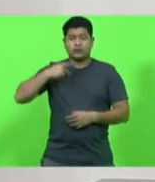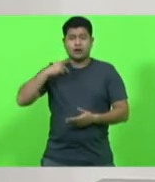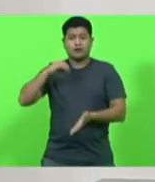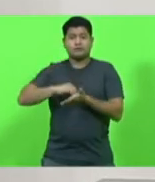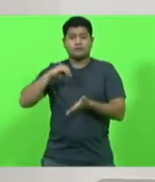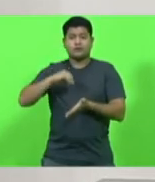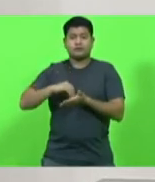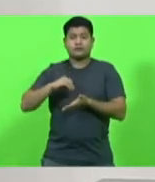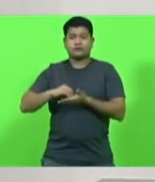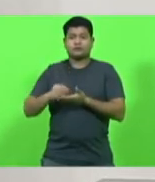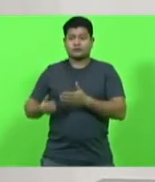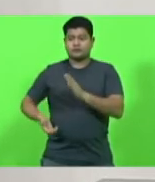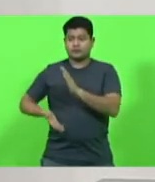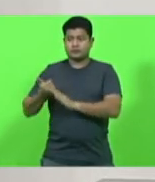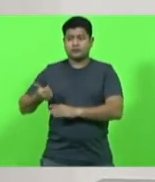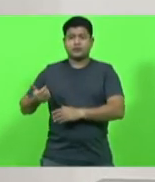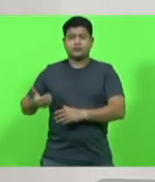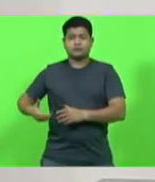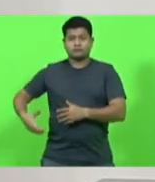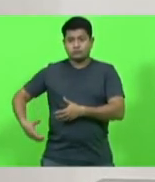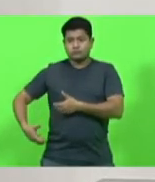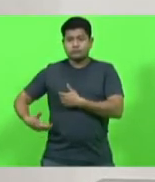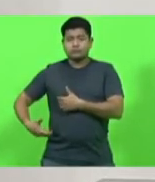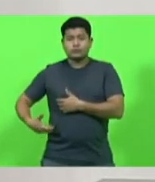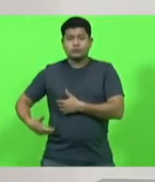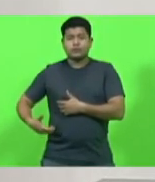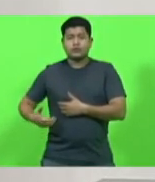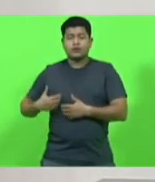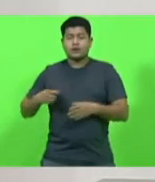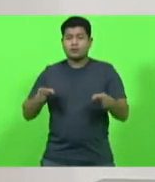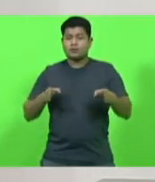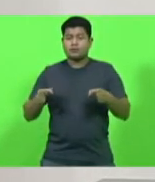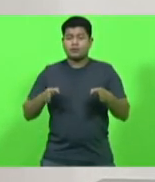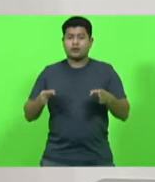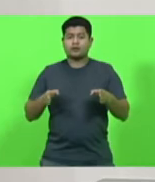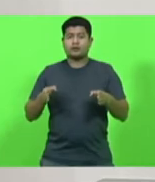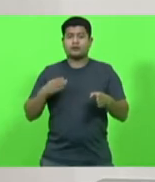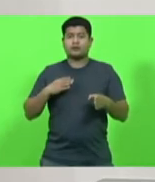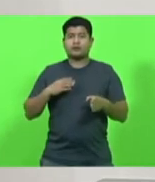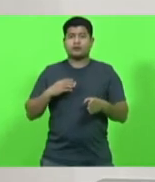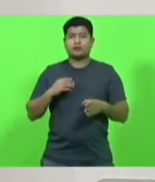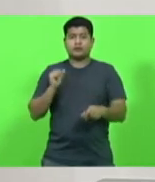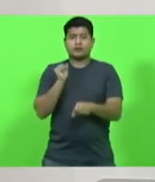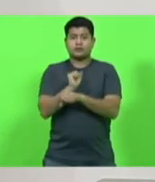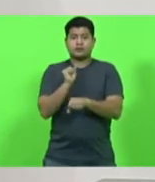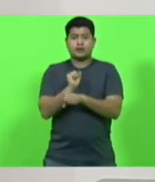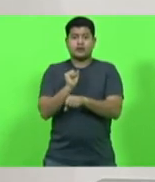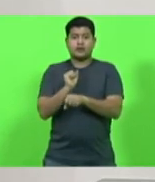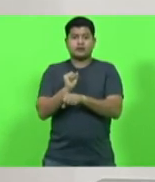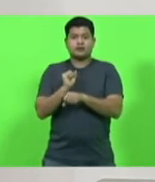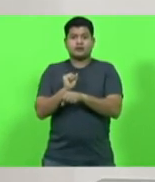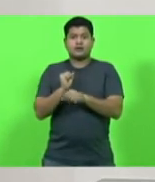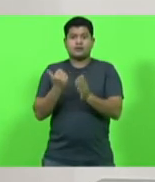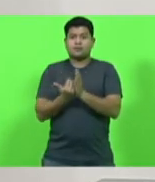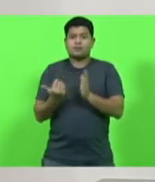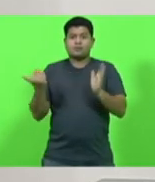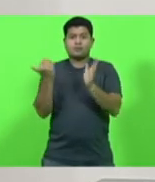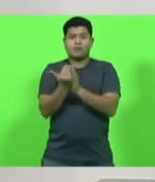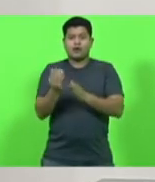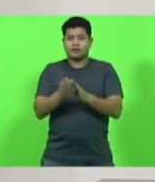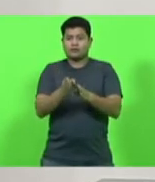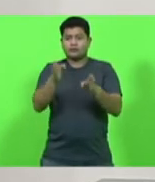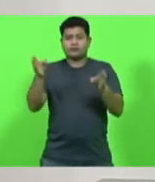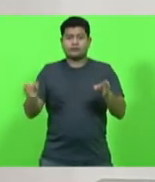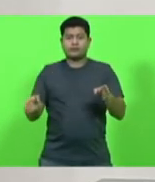ostomia no período designado, pela espera extemporânea, tiveram que